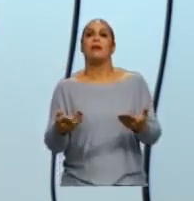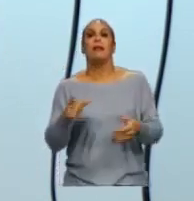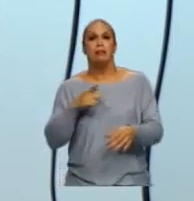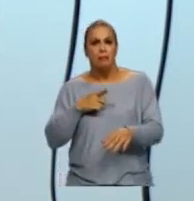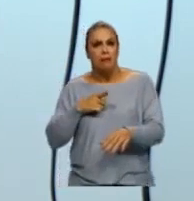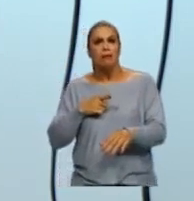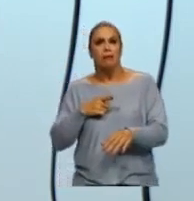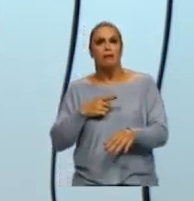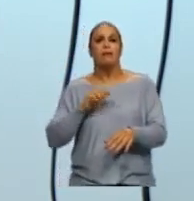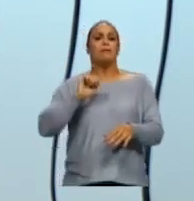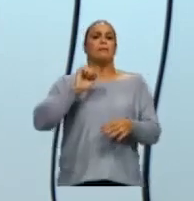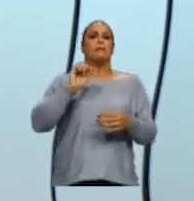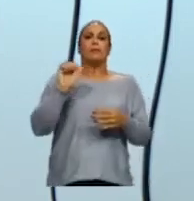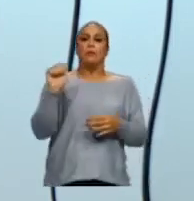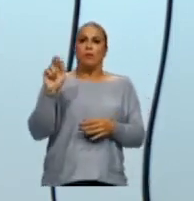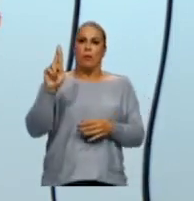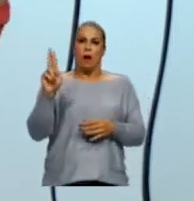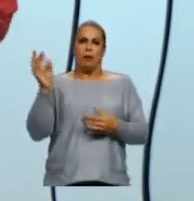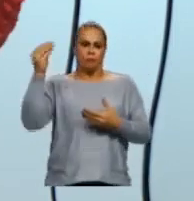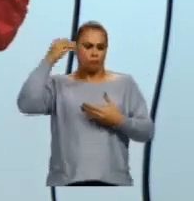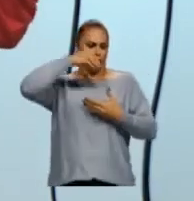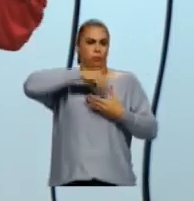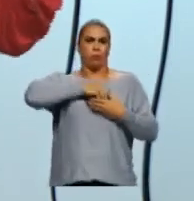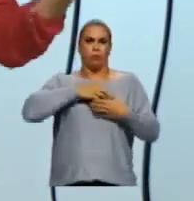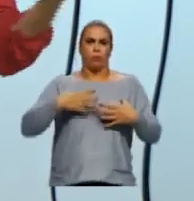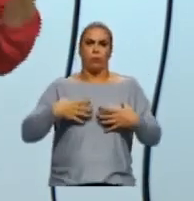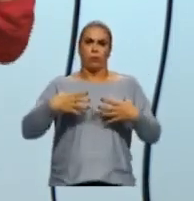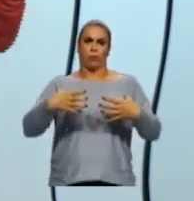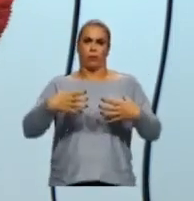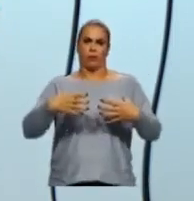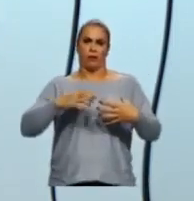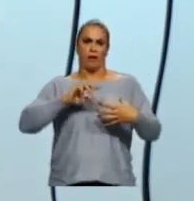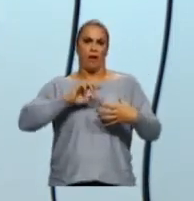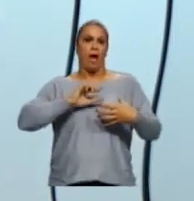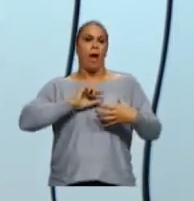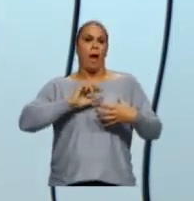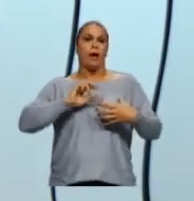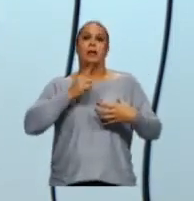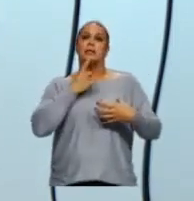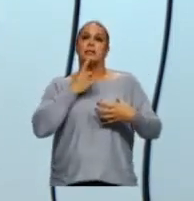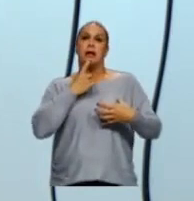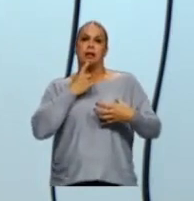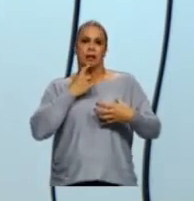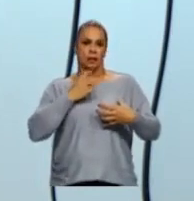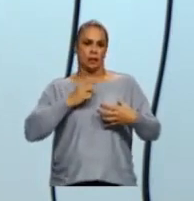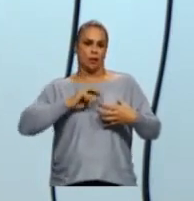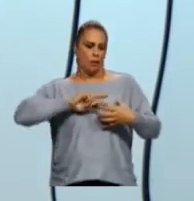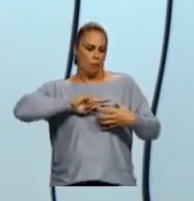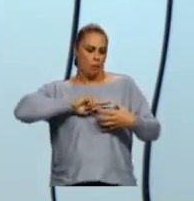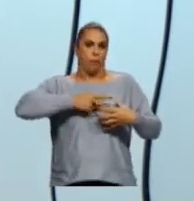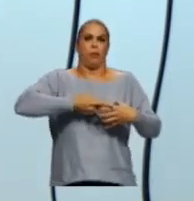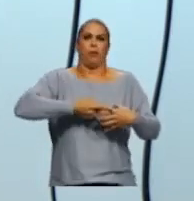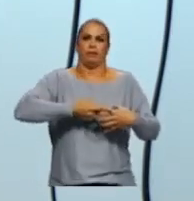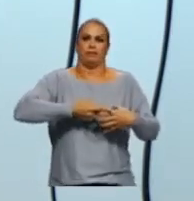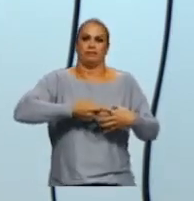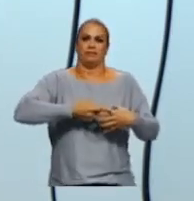o oxigênio, juntamente com os nutrientes que você mandou pelo aparelho